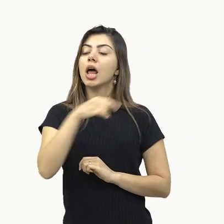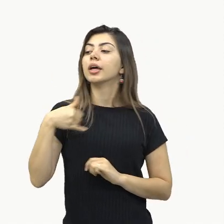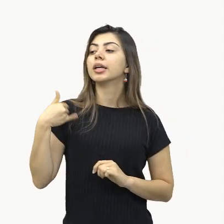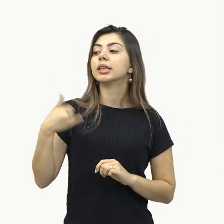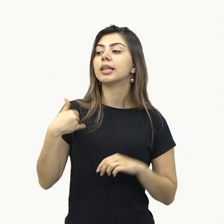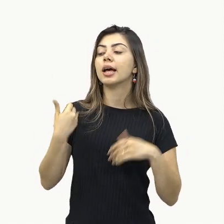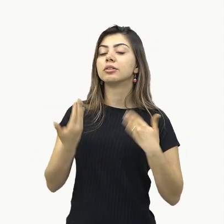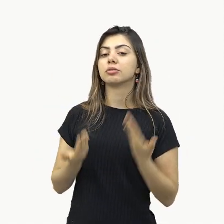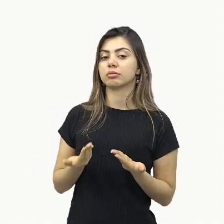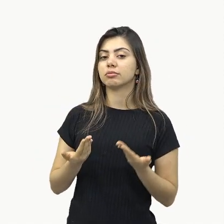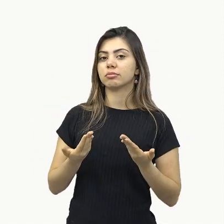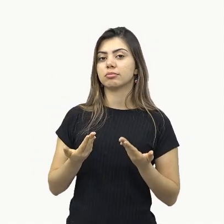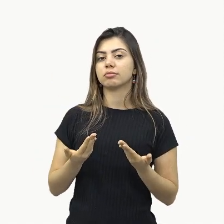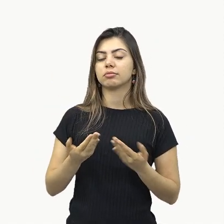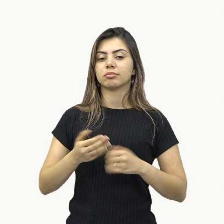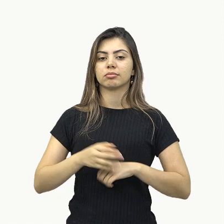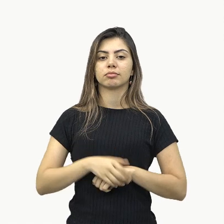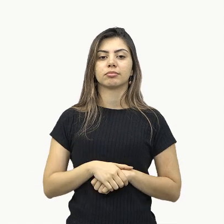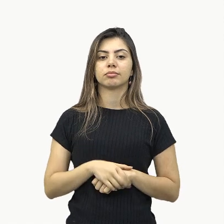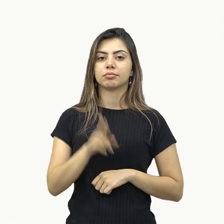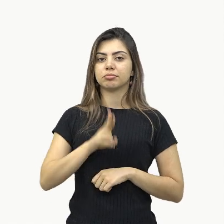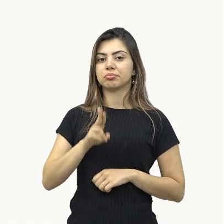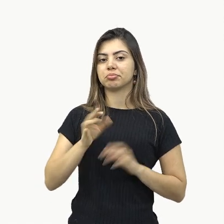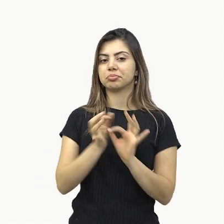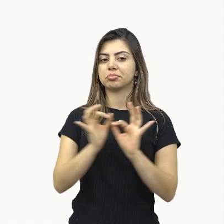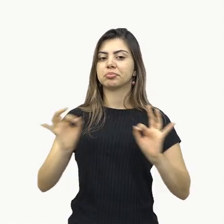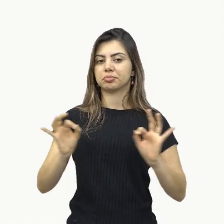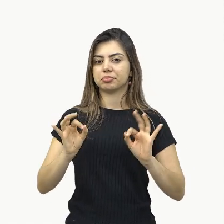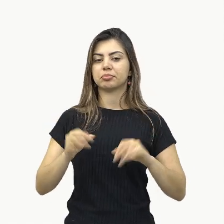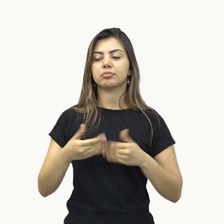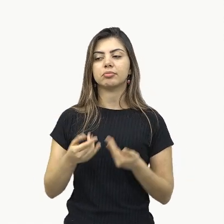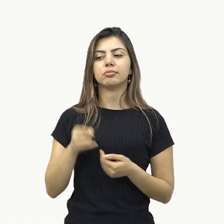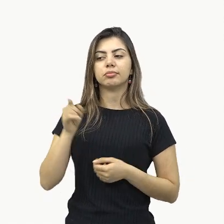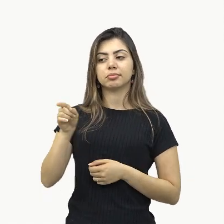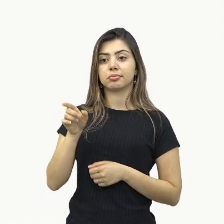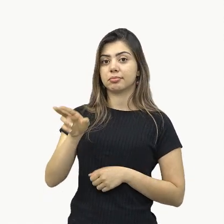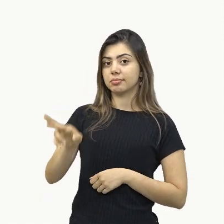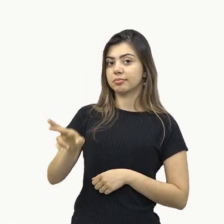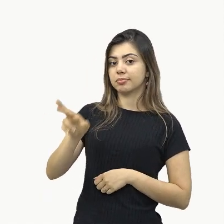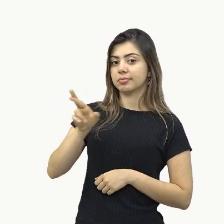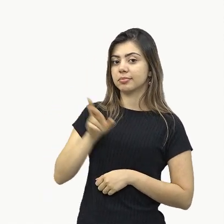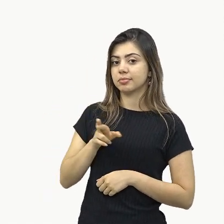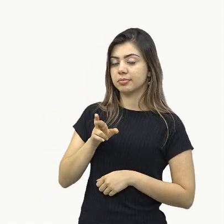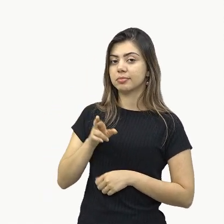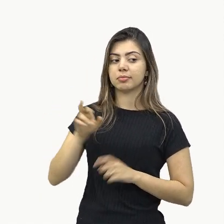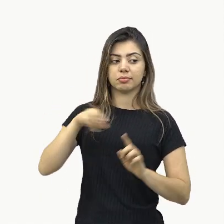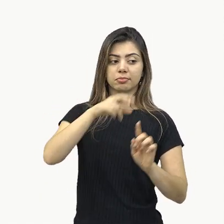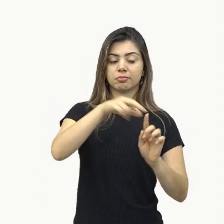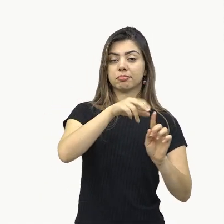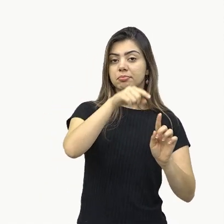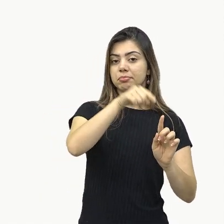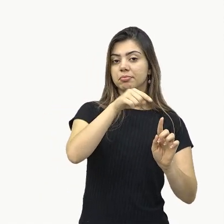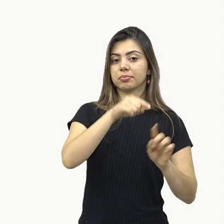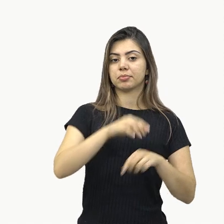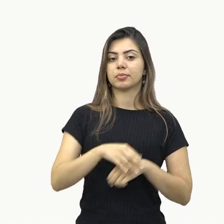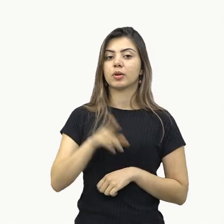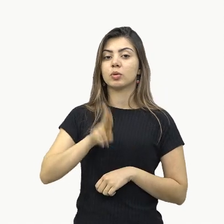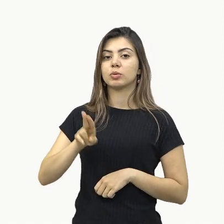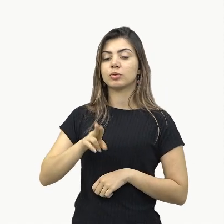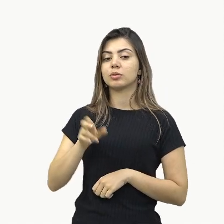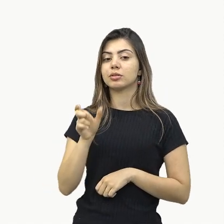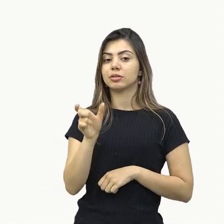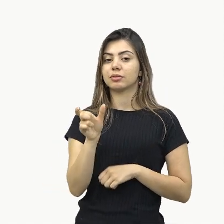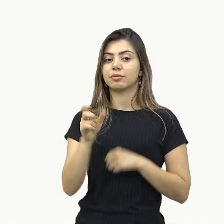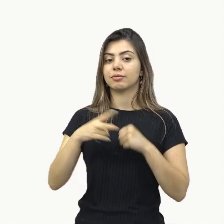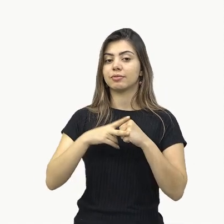is he? Quantos anos ele tem? Aí ele vai responder, né, também sobre ele. He is, olha só o verbo to be.